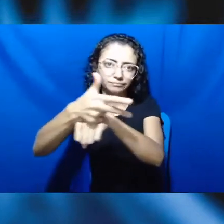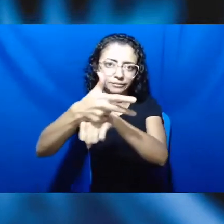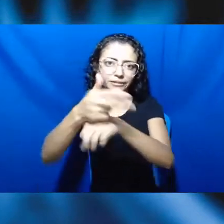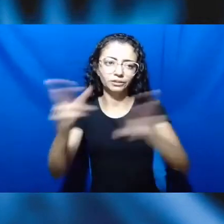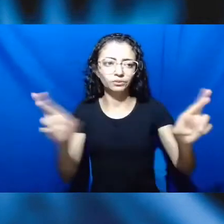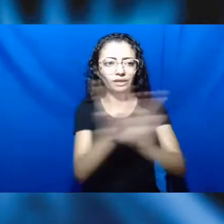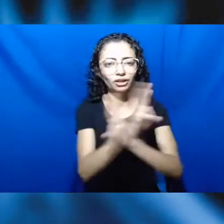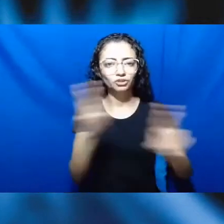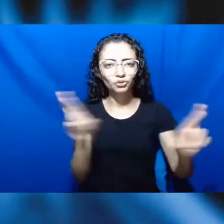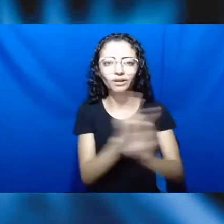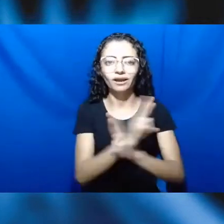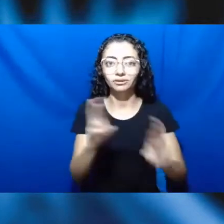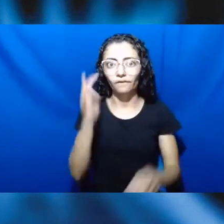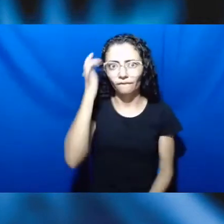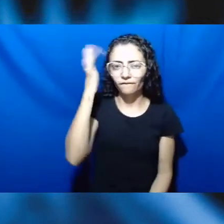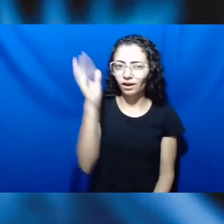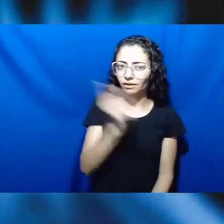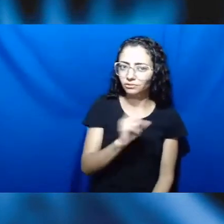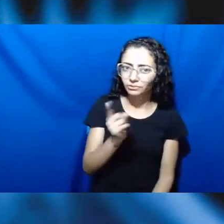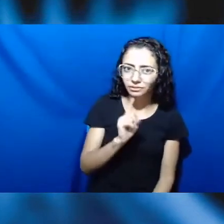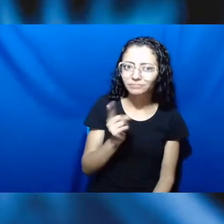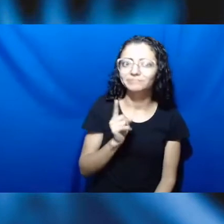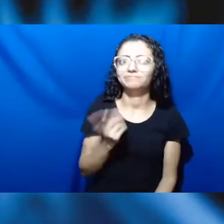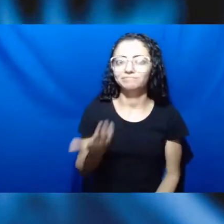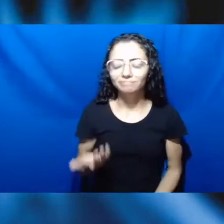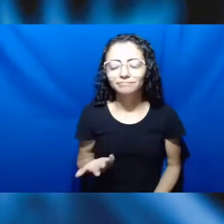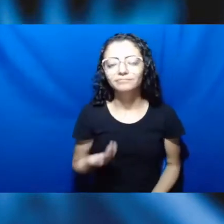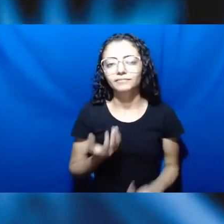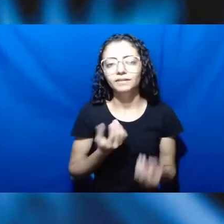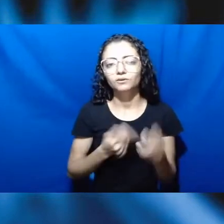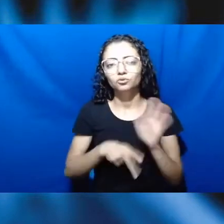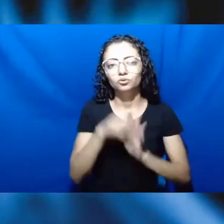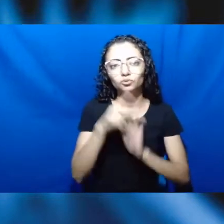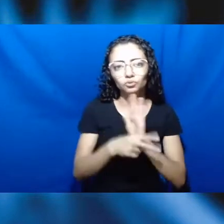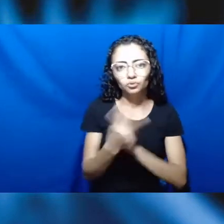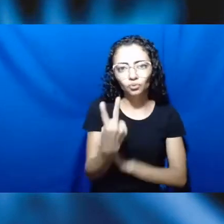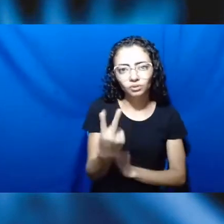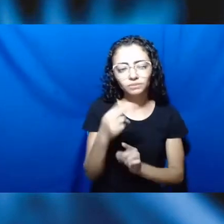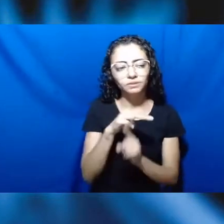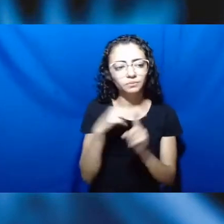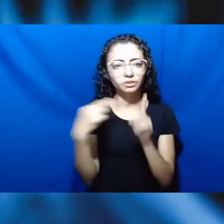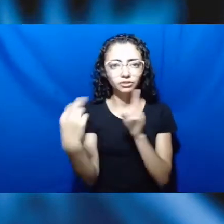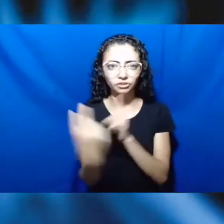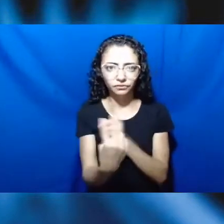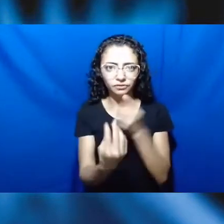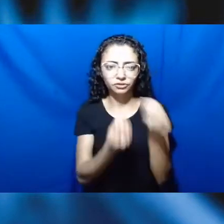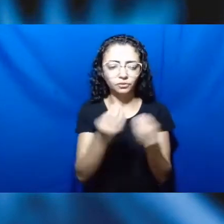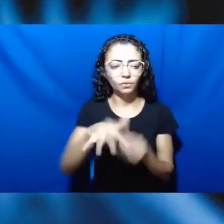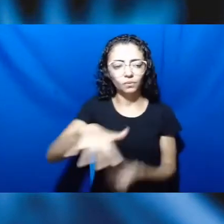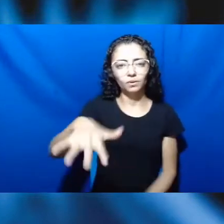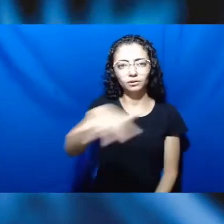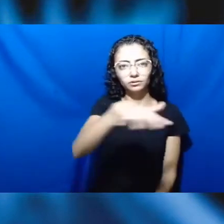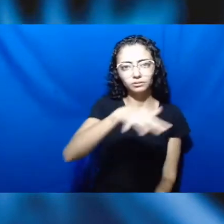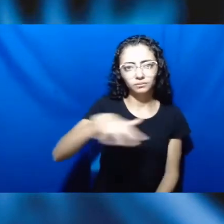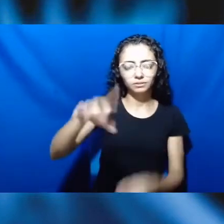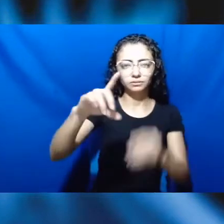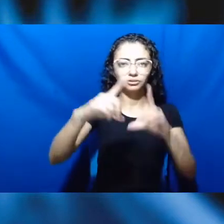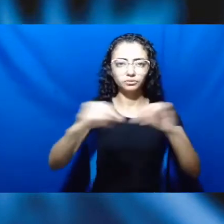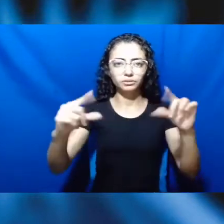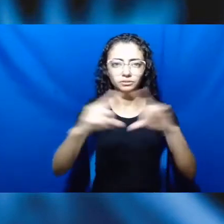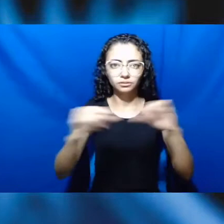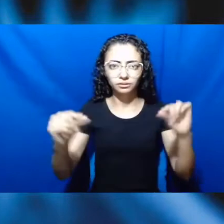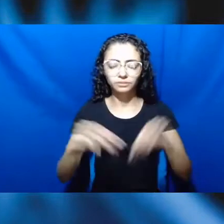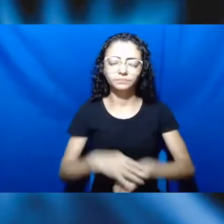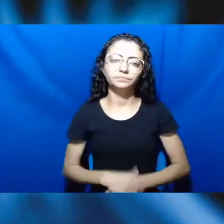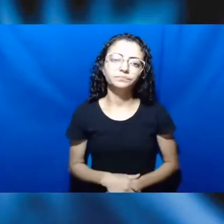né? Varrendo com dois olhares diferentes a esplanada e sendo jogado para dentro de um